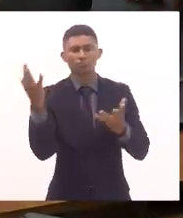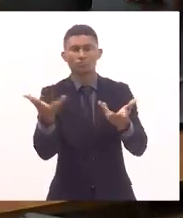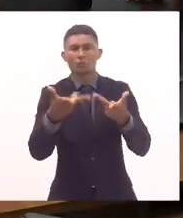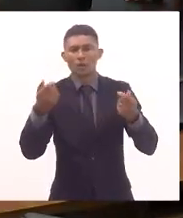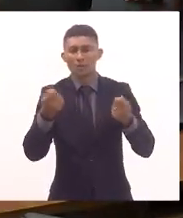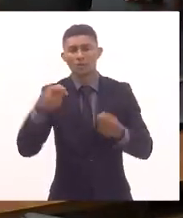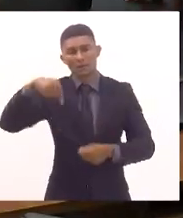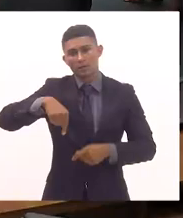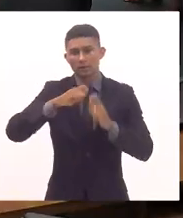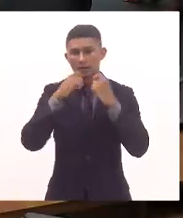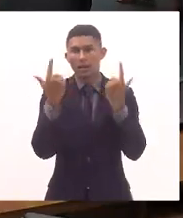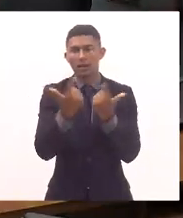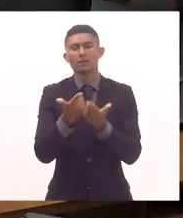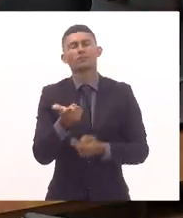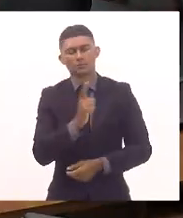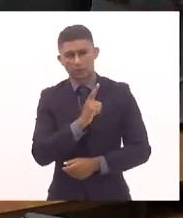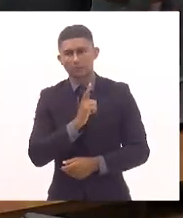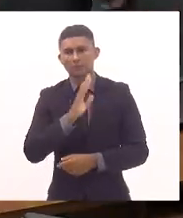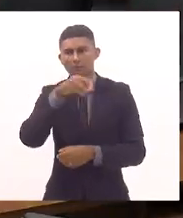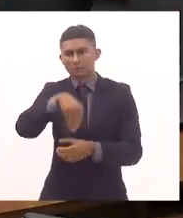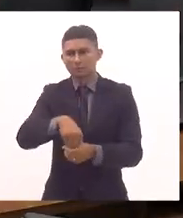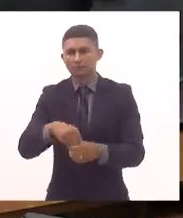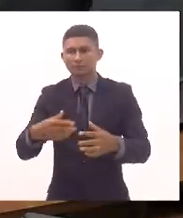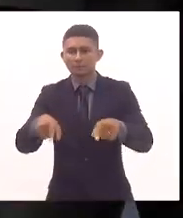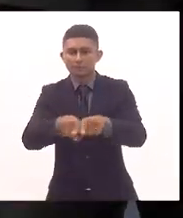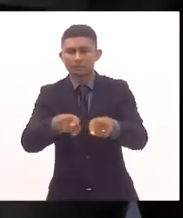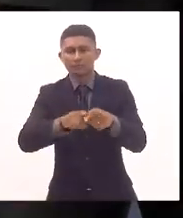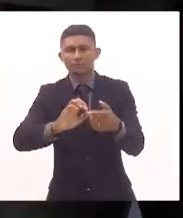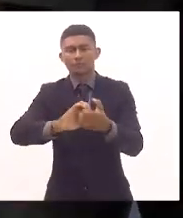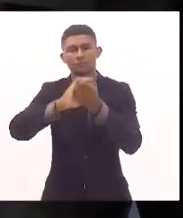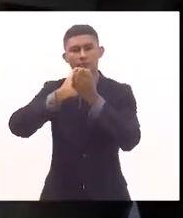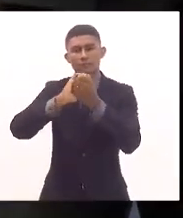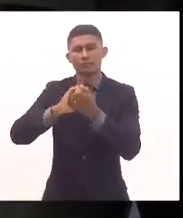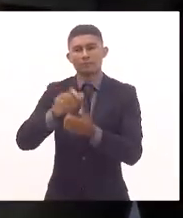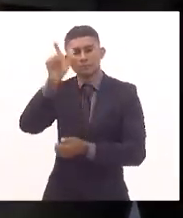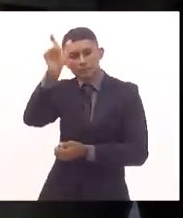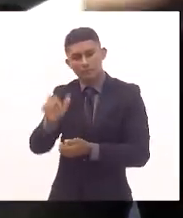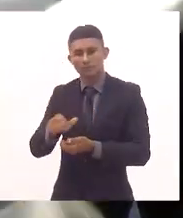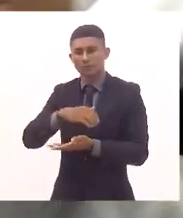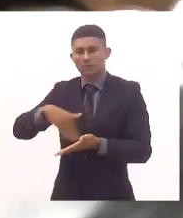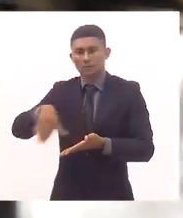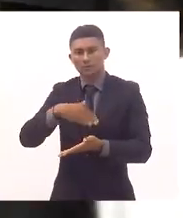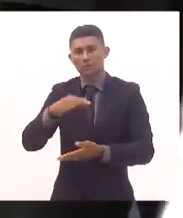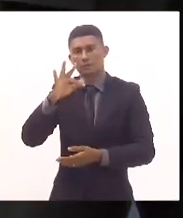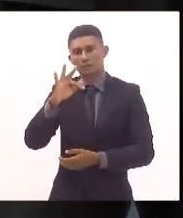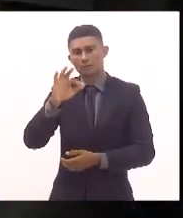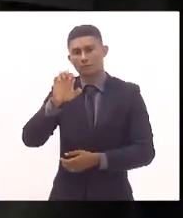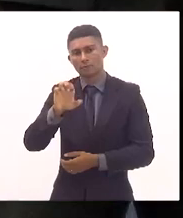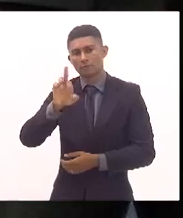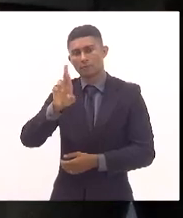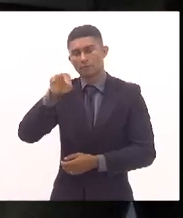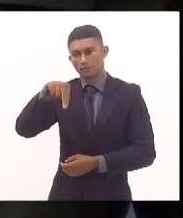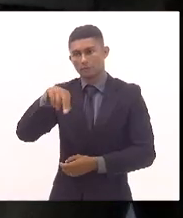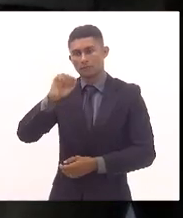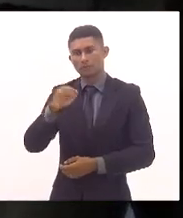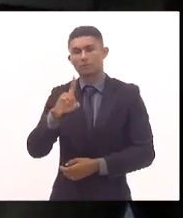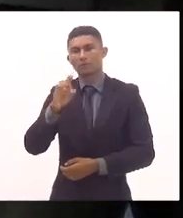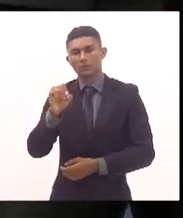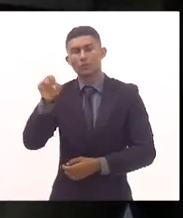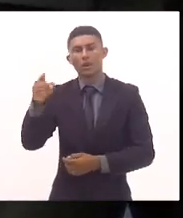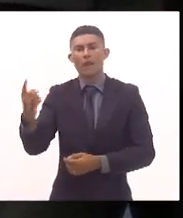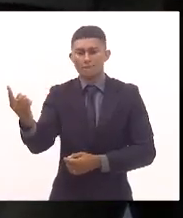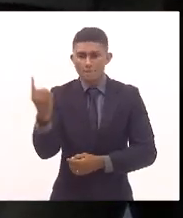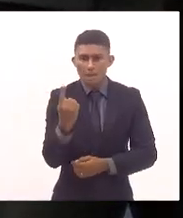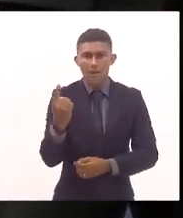travou nessa casa. Saudar aqui o secretário Fernando, que esteve presente em todos os nossos